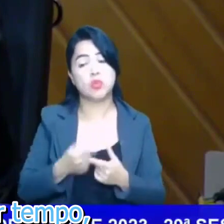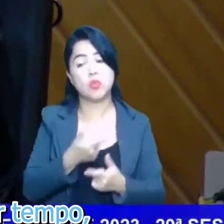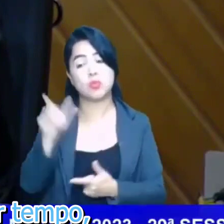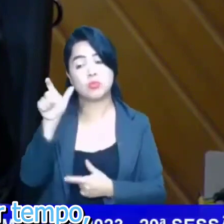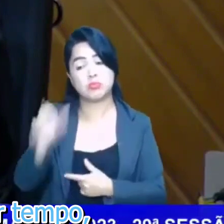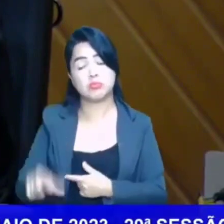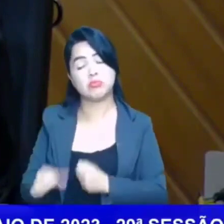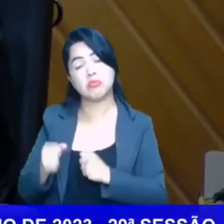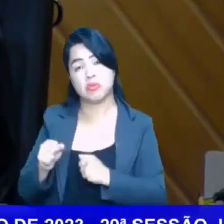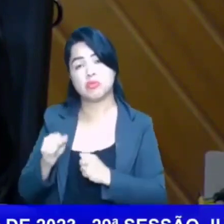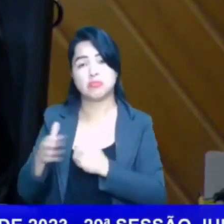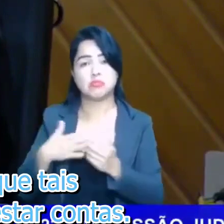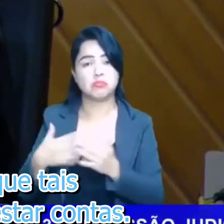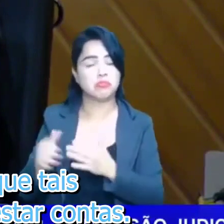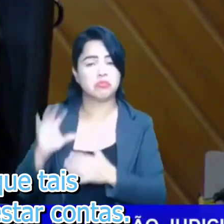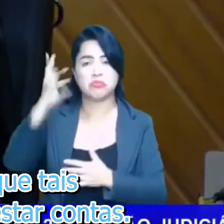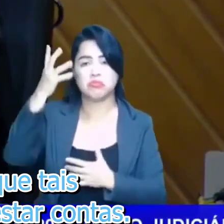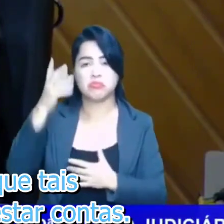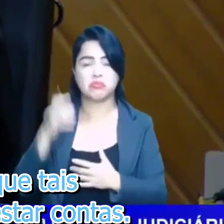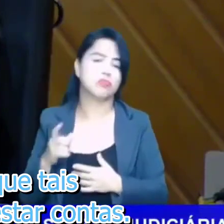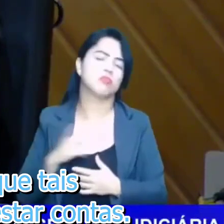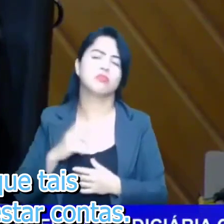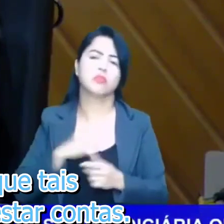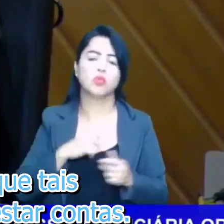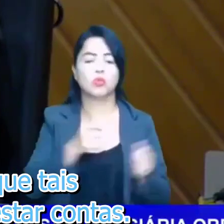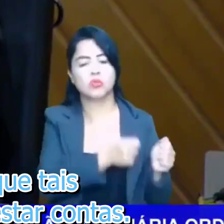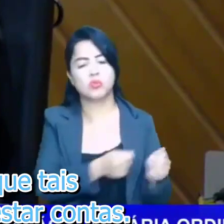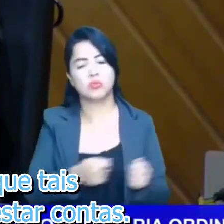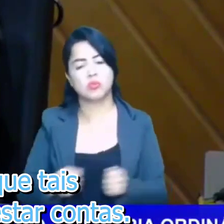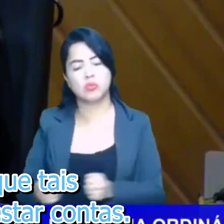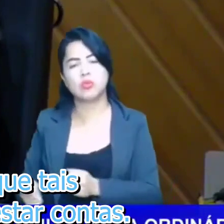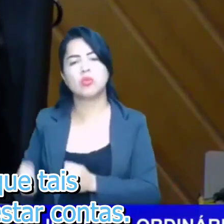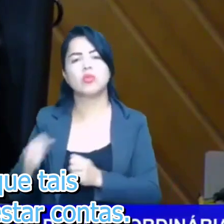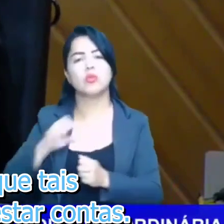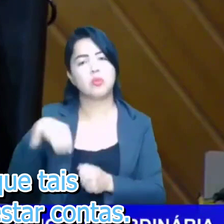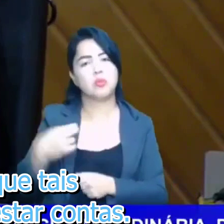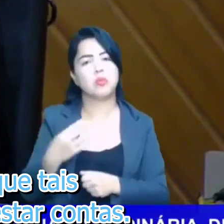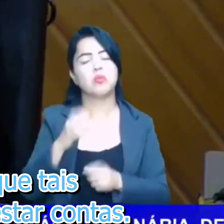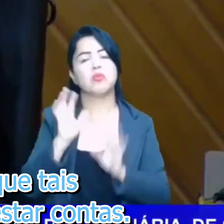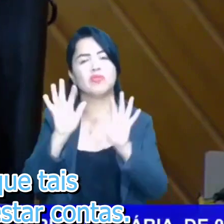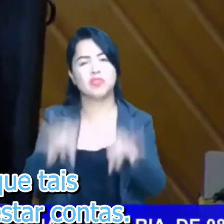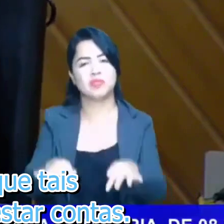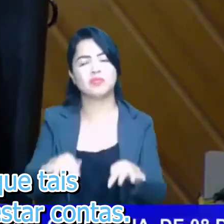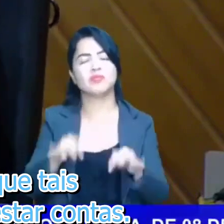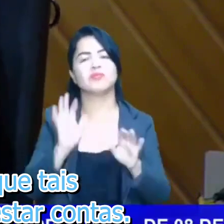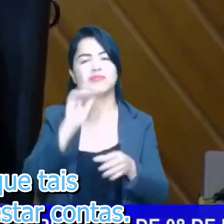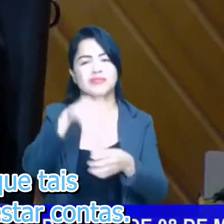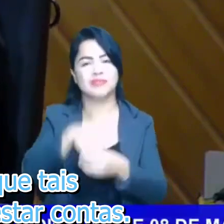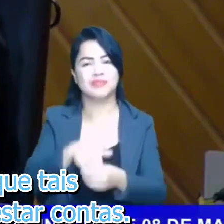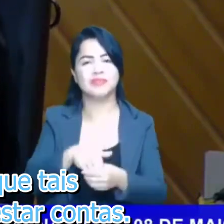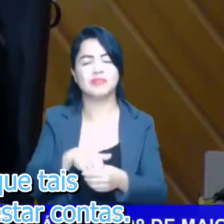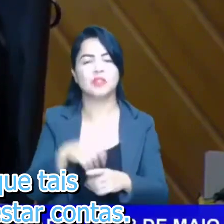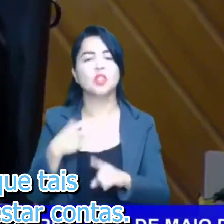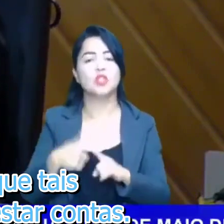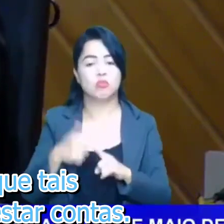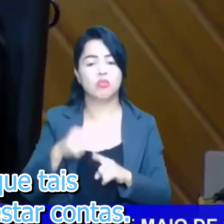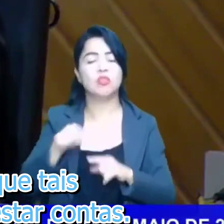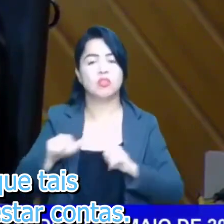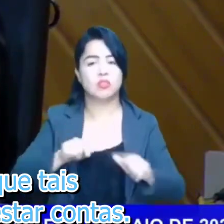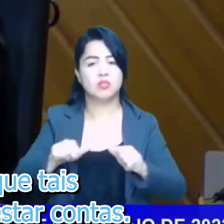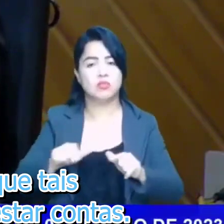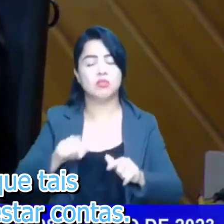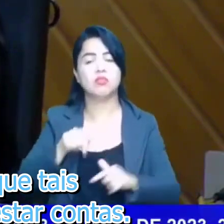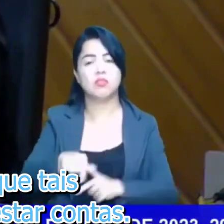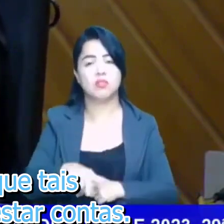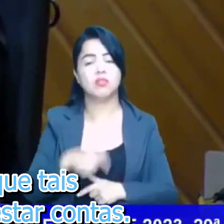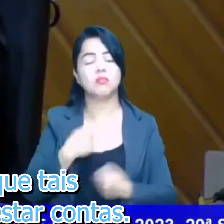terceiros a qualquer tempo, isto é, durante ou após encerradas as eleições, posto que tais atividades são essenciais ao